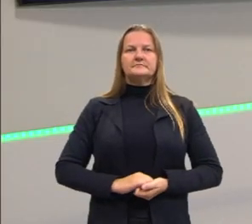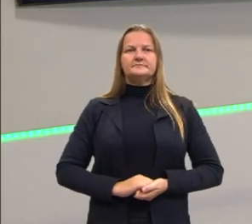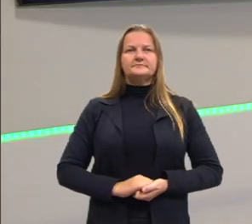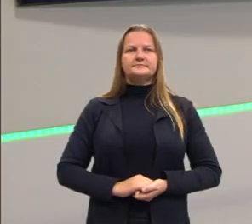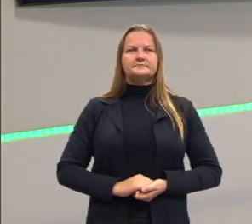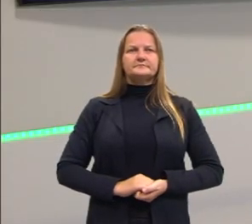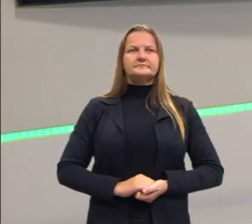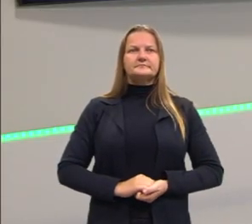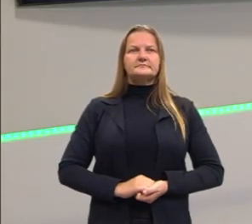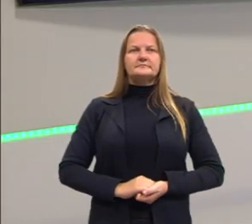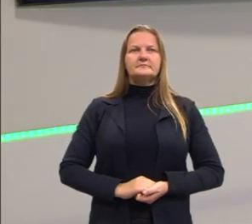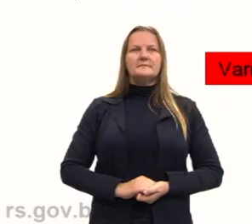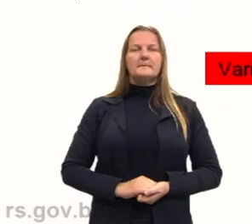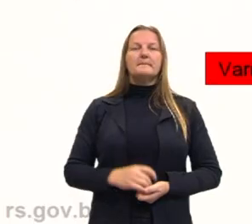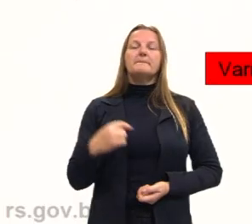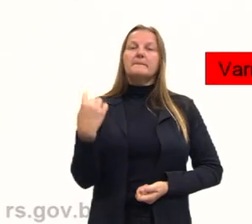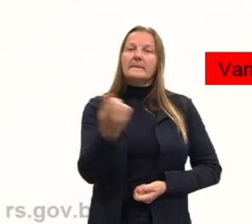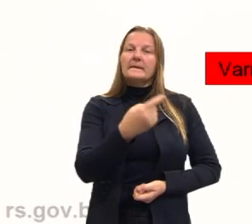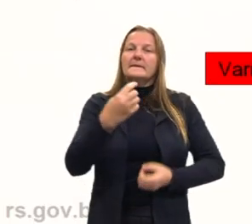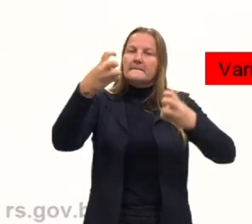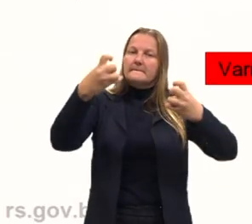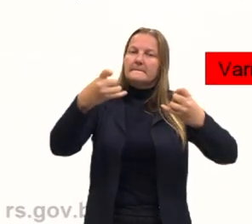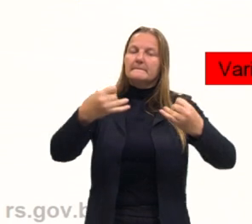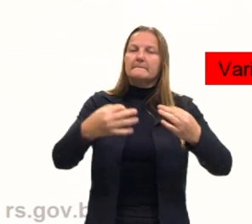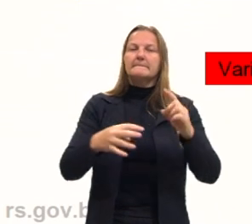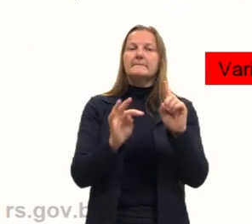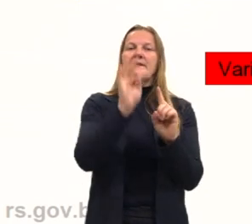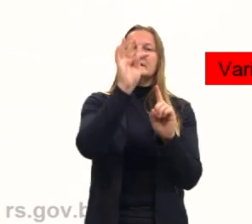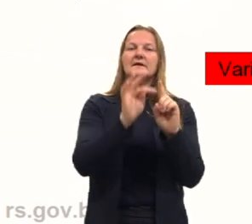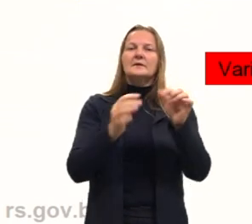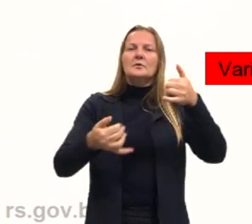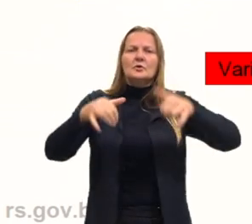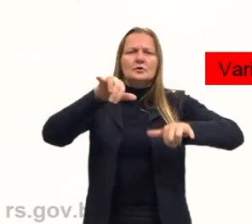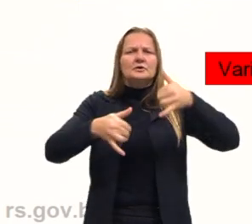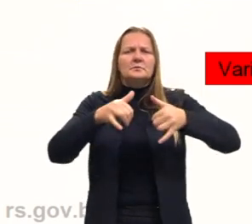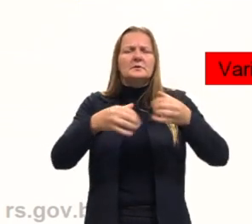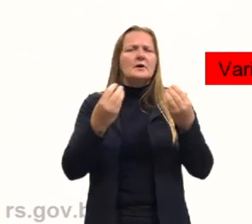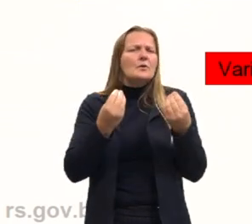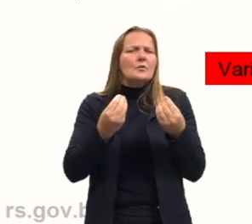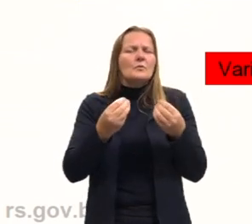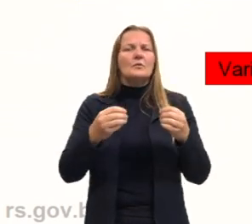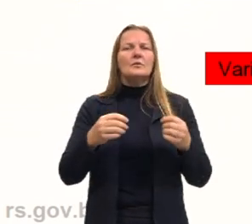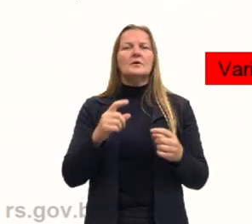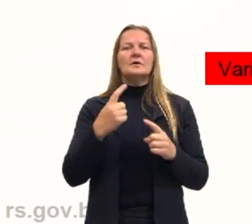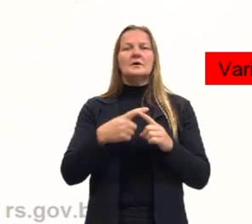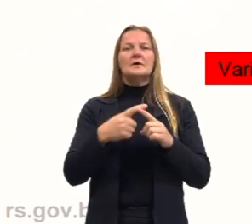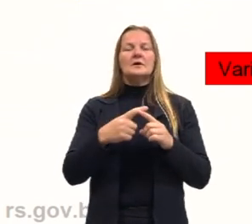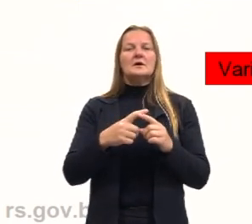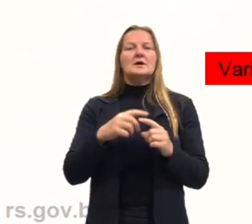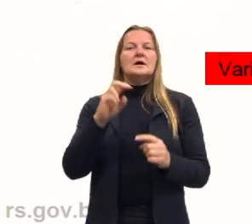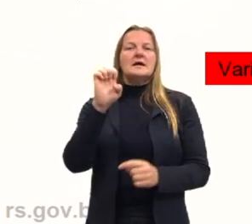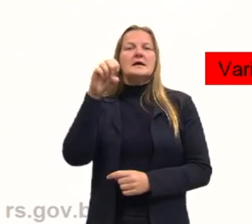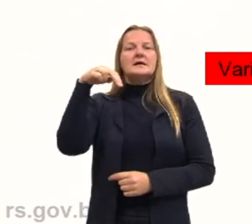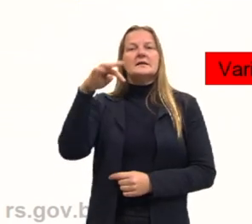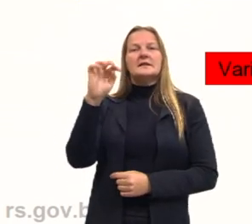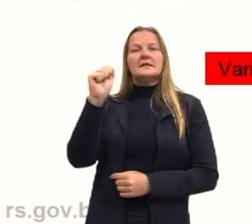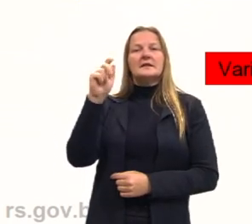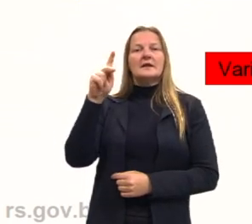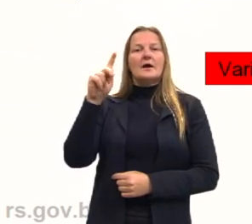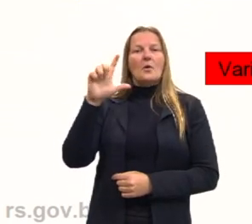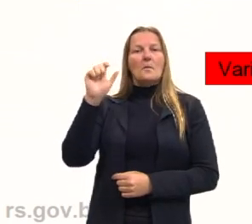e quando a gente fala de de termoquímica não tem como a gente deixar passar a entalpia a